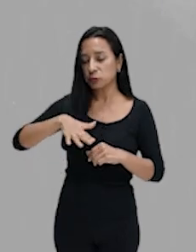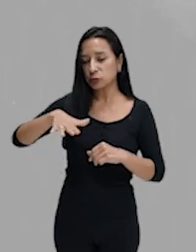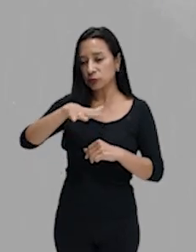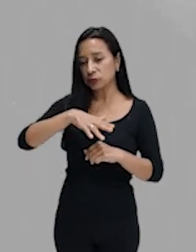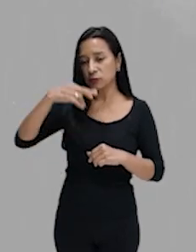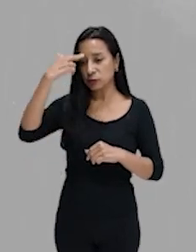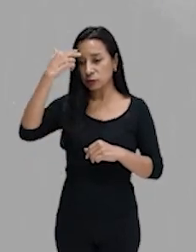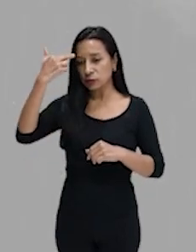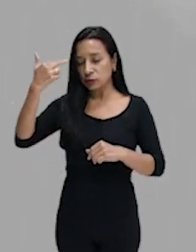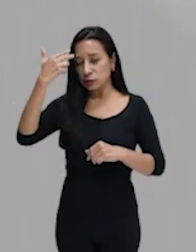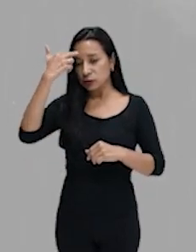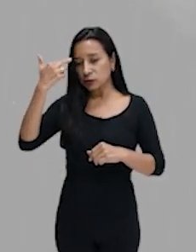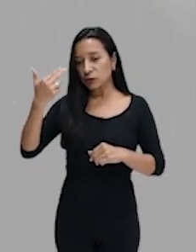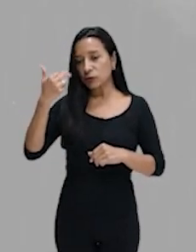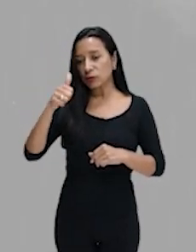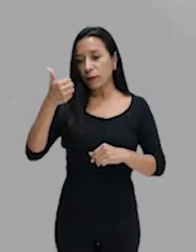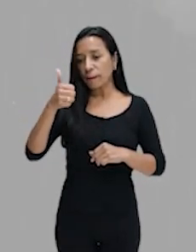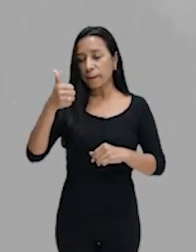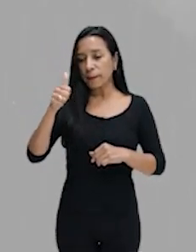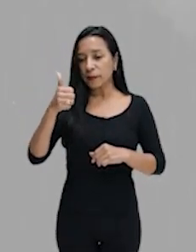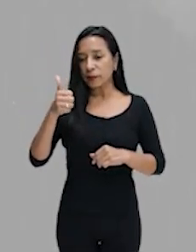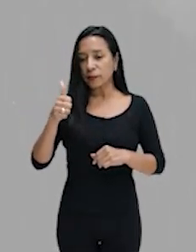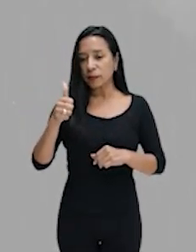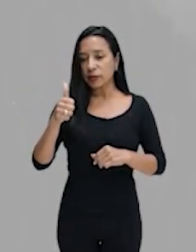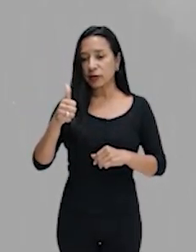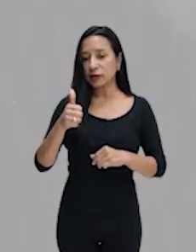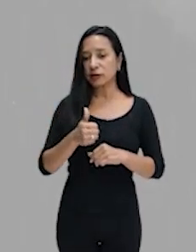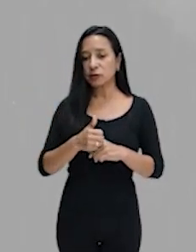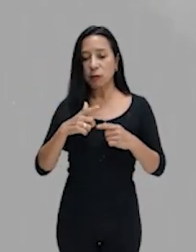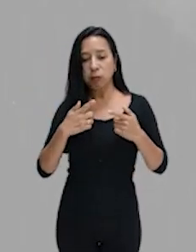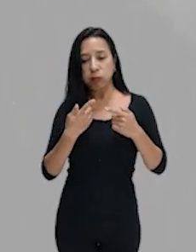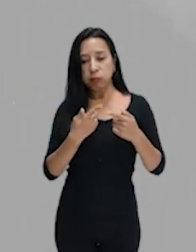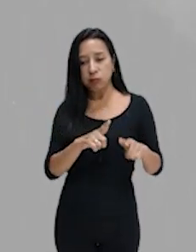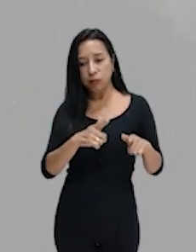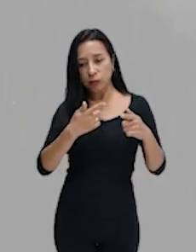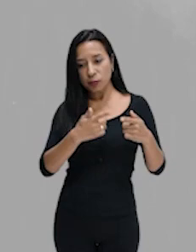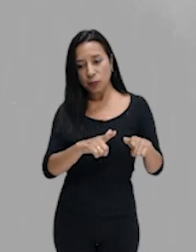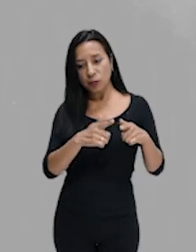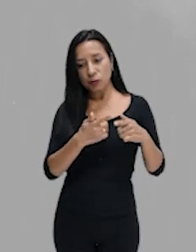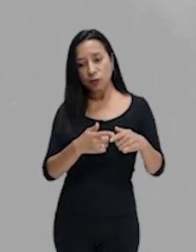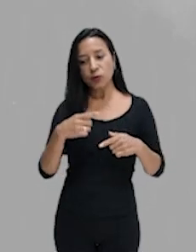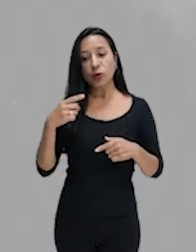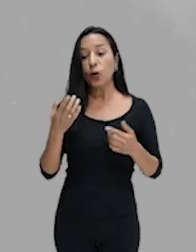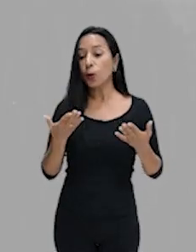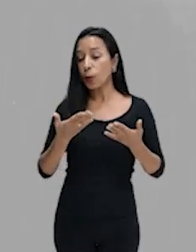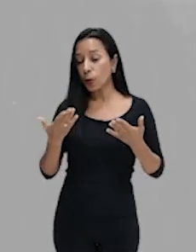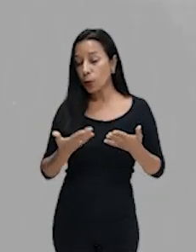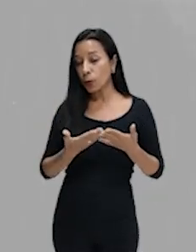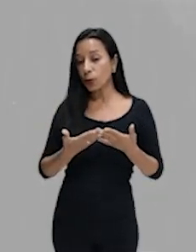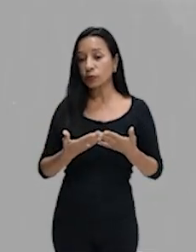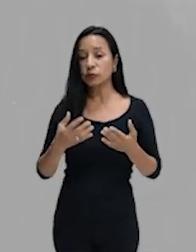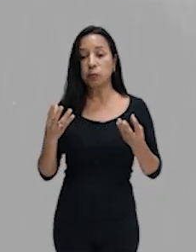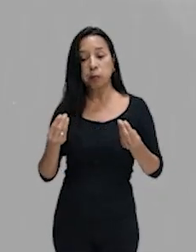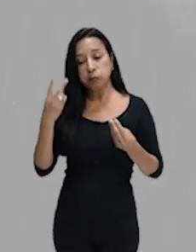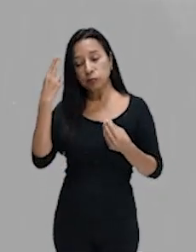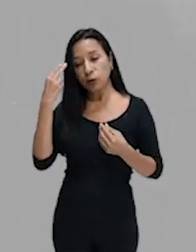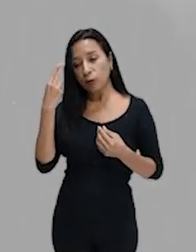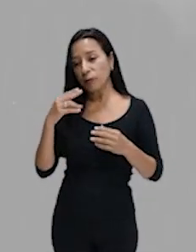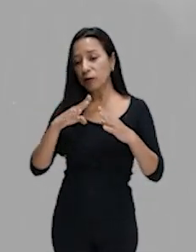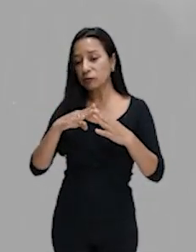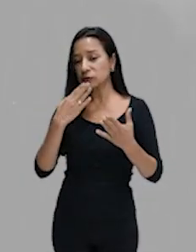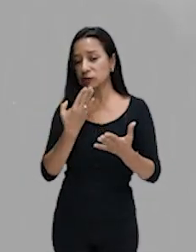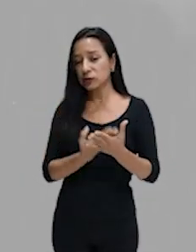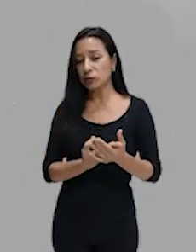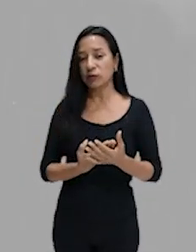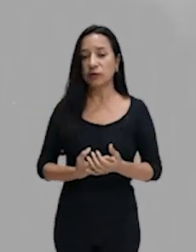historicamente falando, né, uma das primeiras situações de bullying, que hoje é muito comum, por esse nome de bullying, tá?